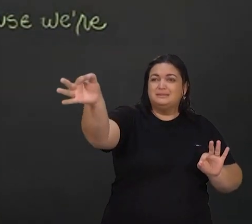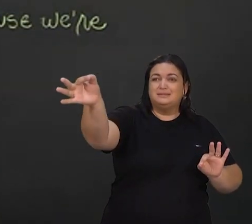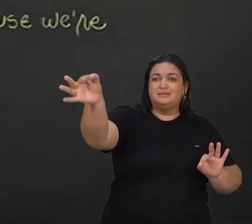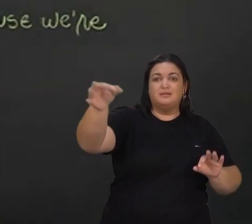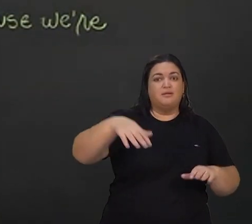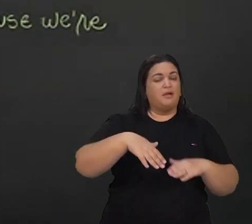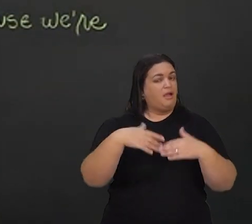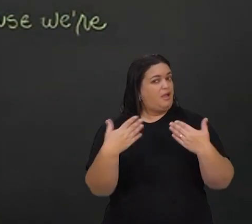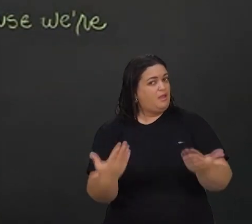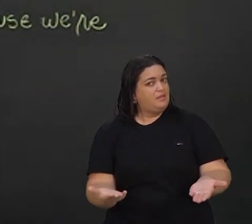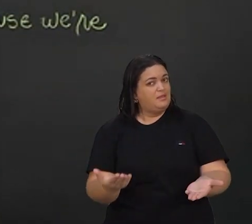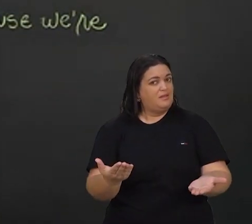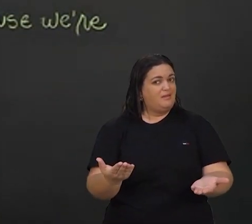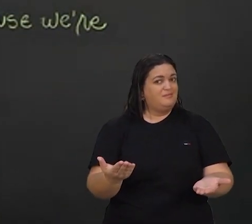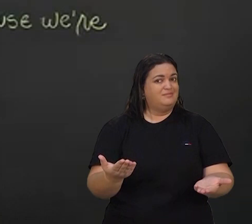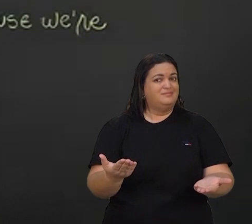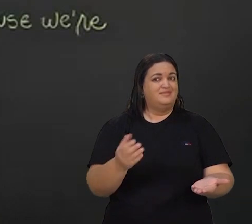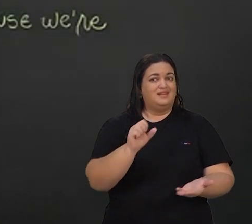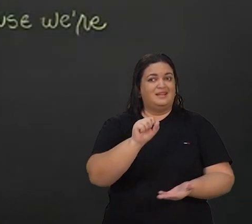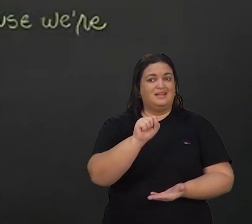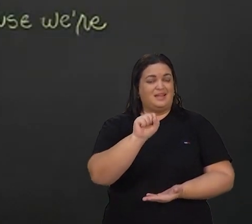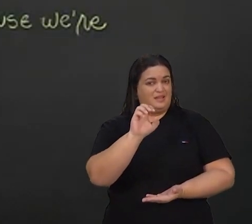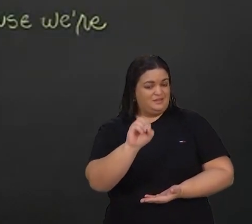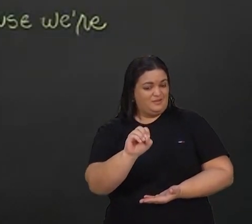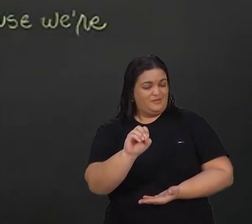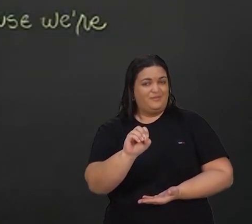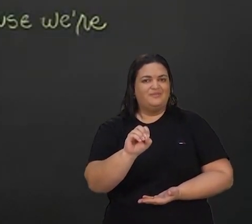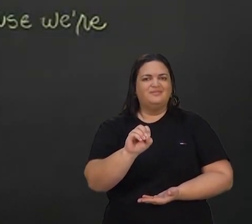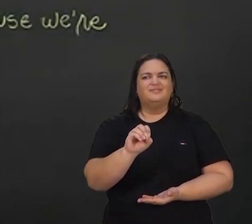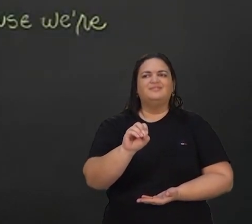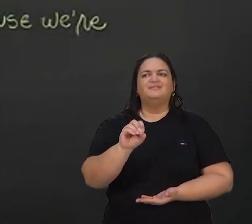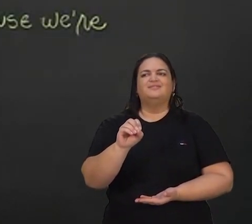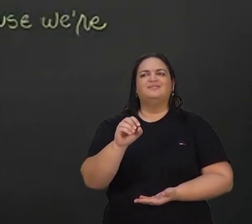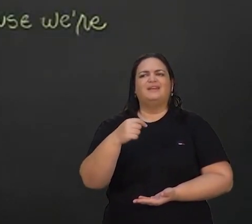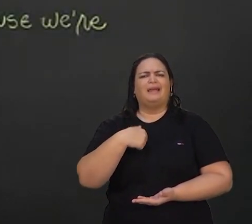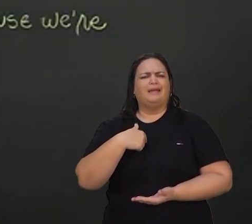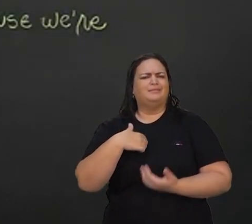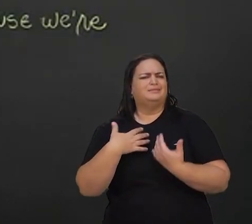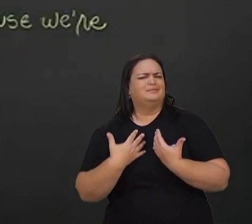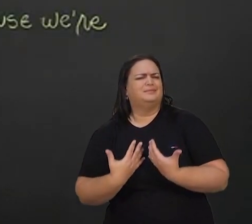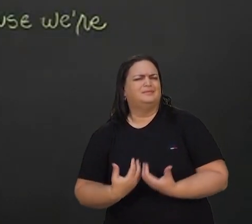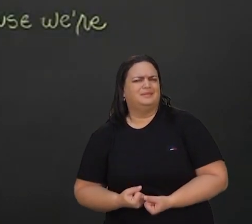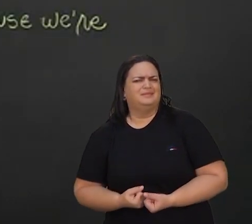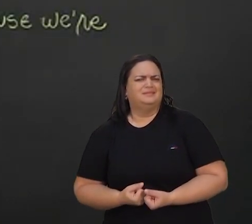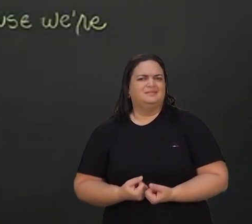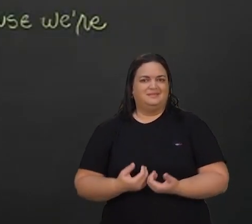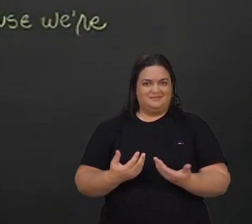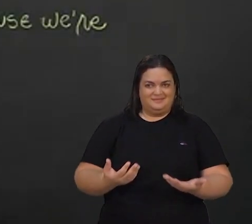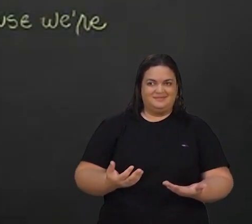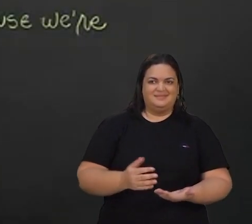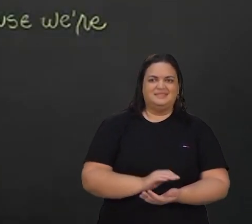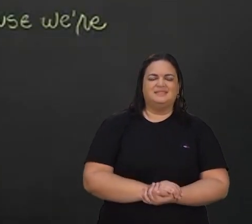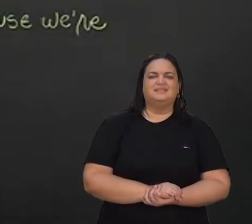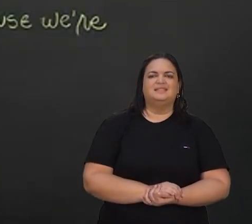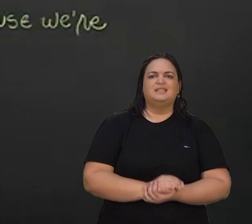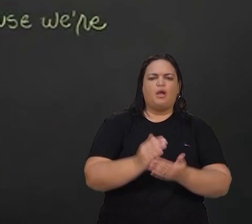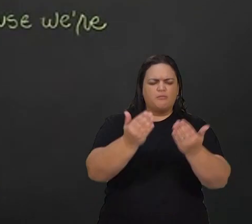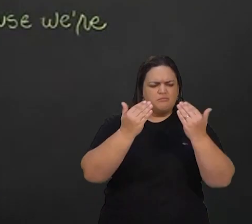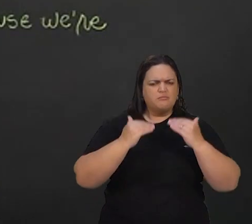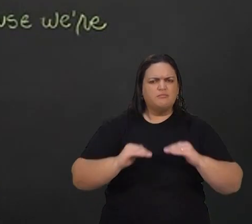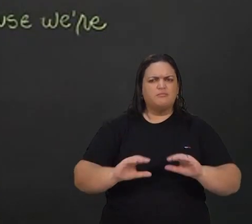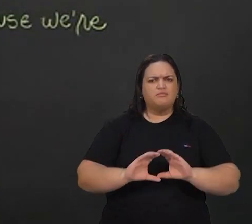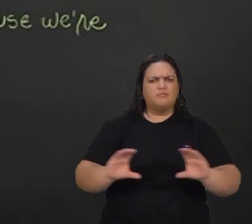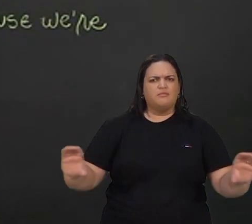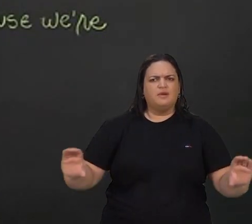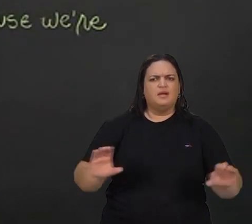estar cansado é uma consequência da primeira oração, da primeira ideia, ok? Por último, eu trouxe